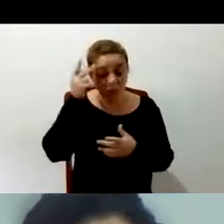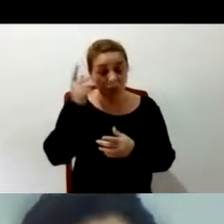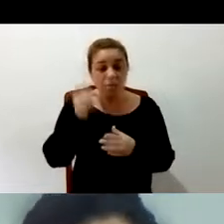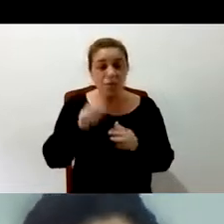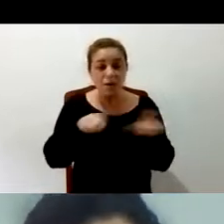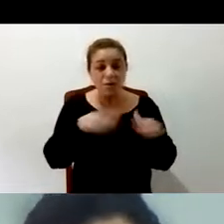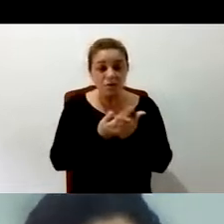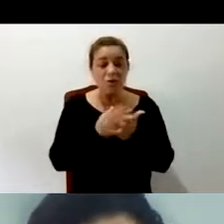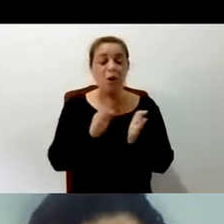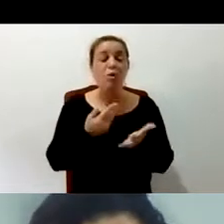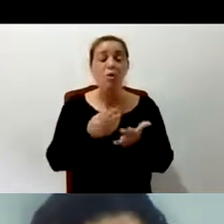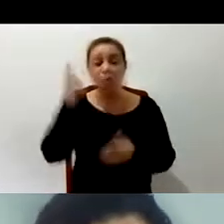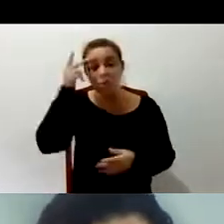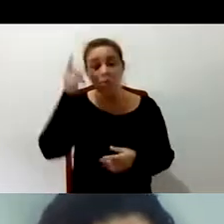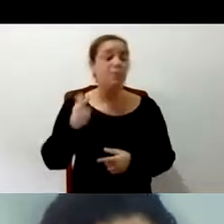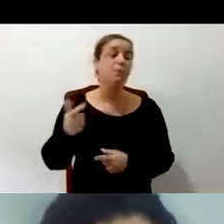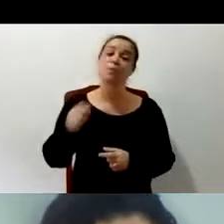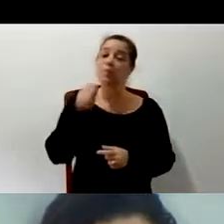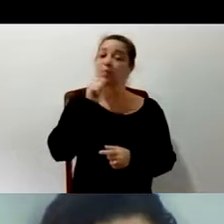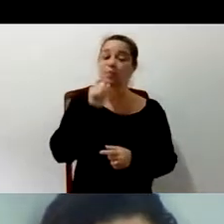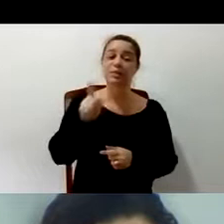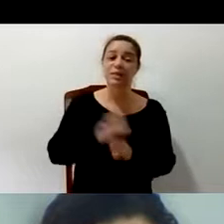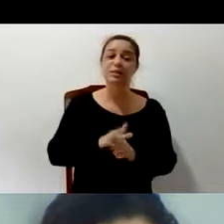com esse contexto. Eu queria que se vocês pudessem comentar.